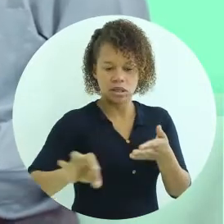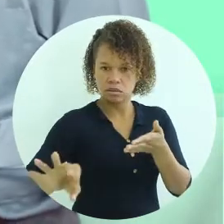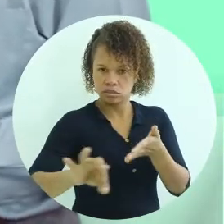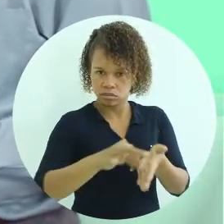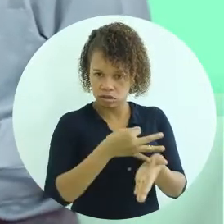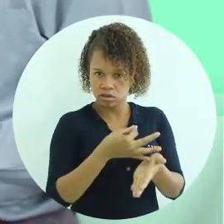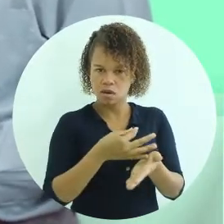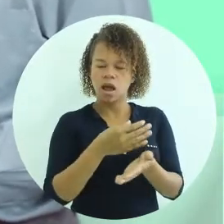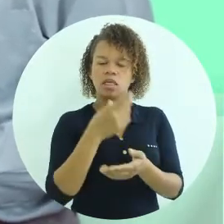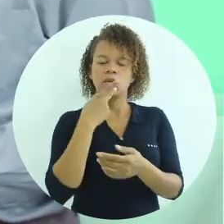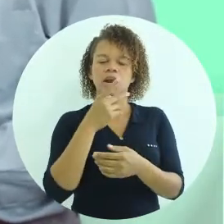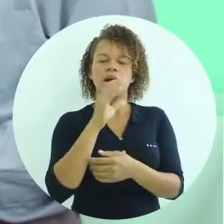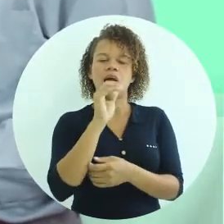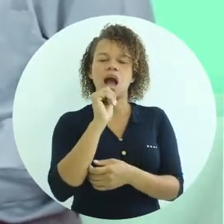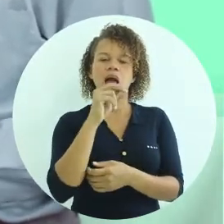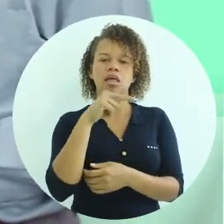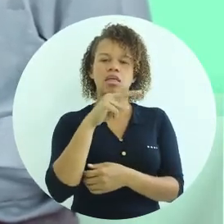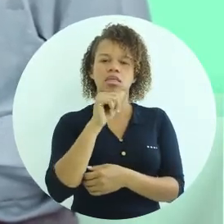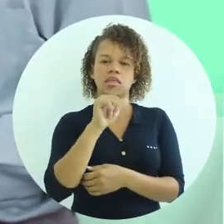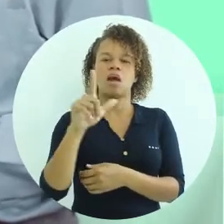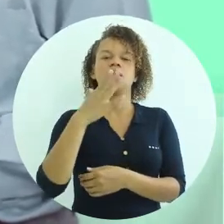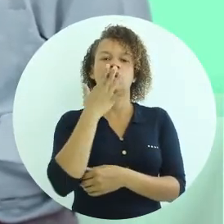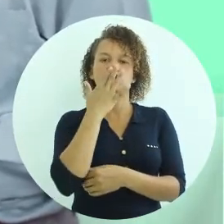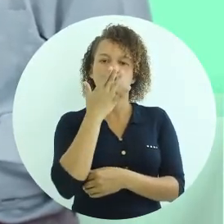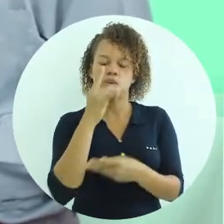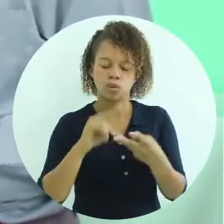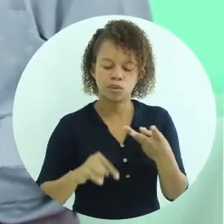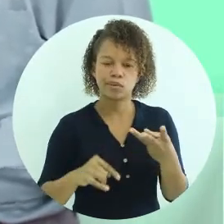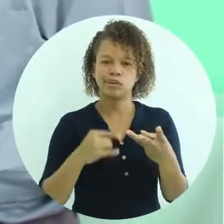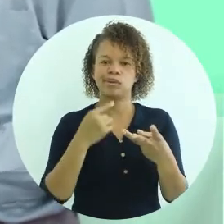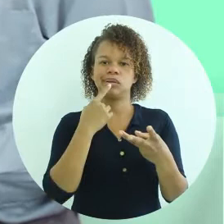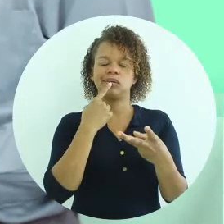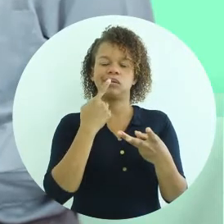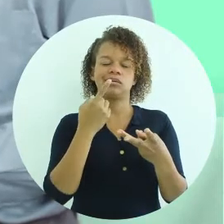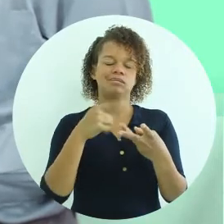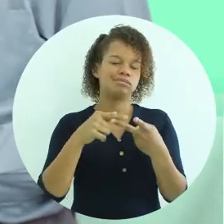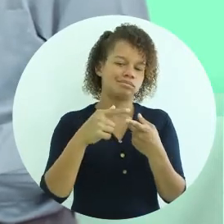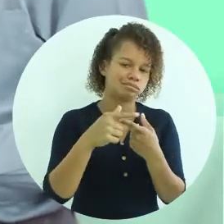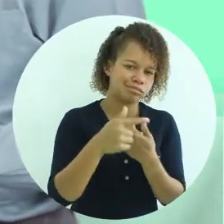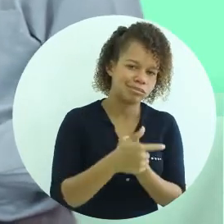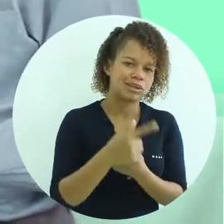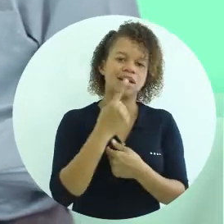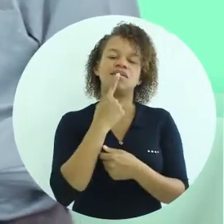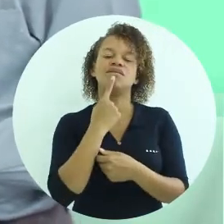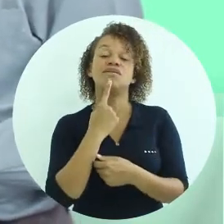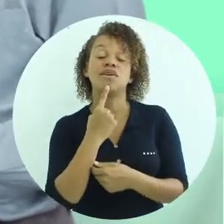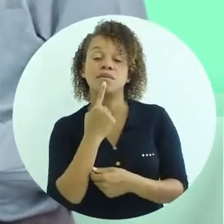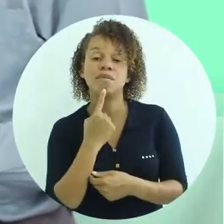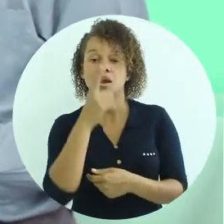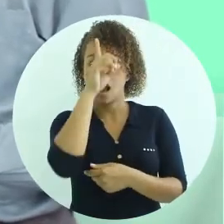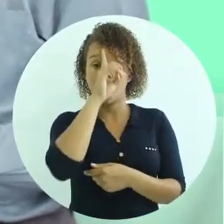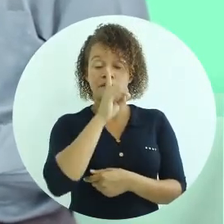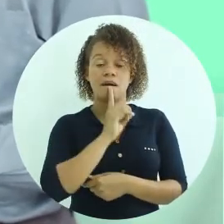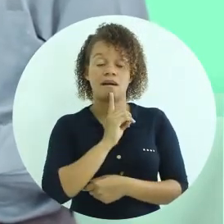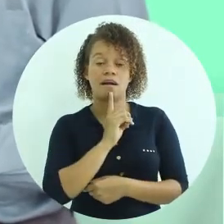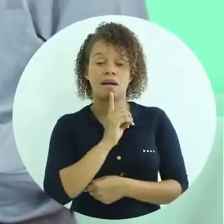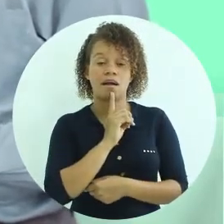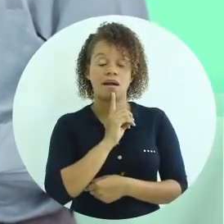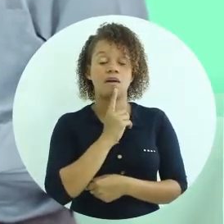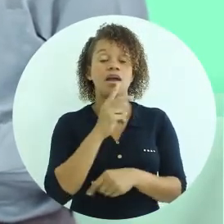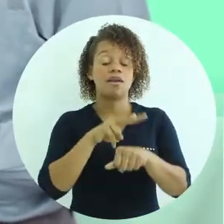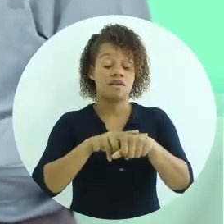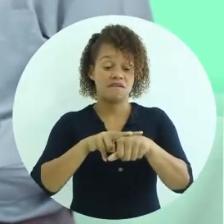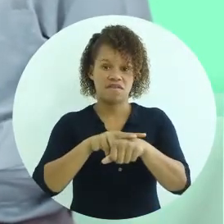aí sai um canal que tem as cores, né? E todo importador tem medo desse canal, que é vermelho, amarelo e